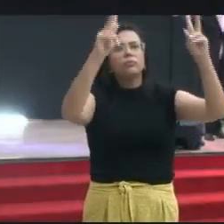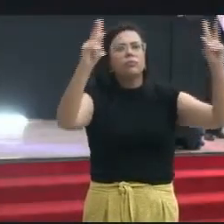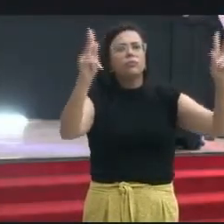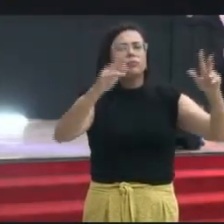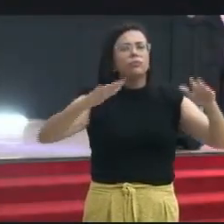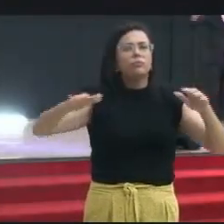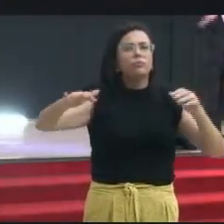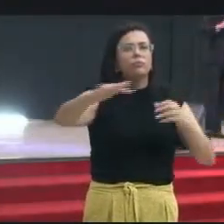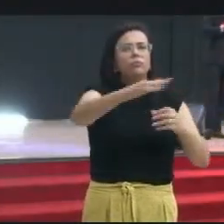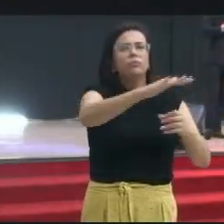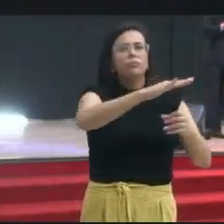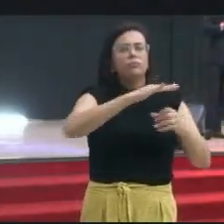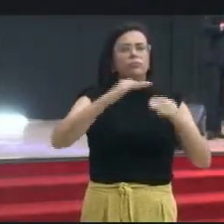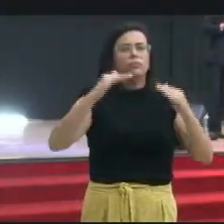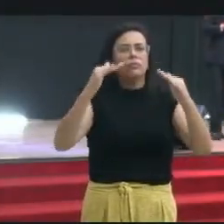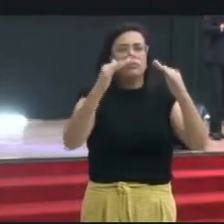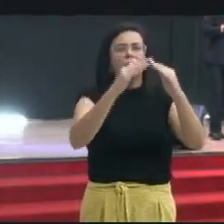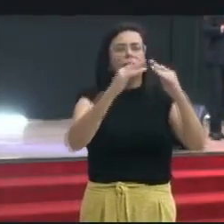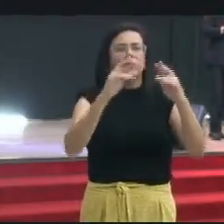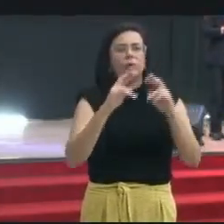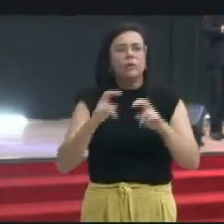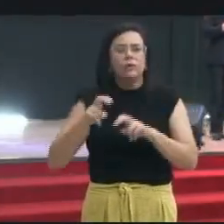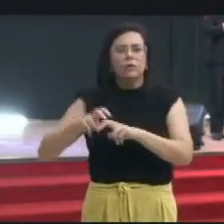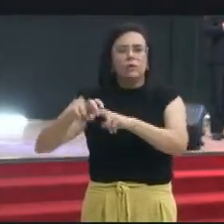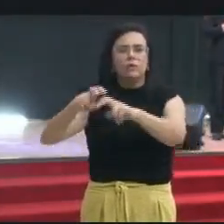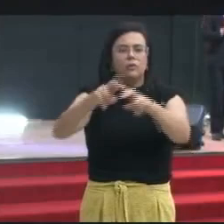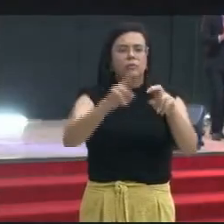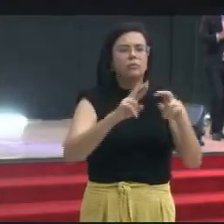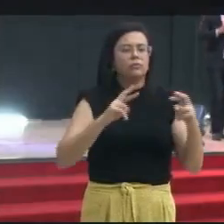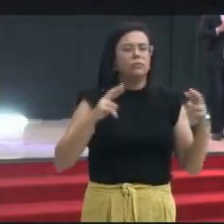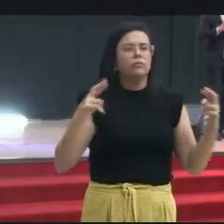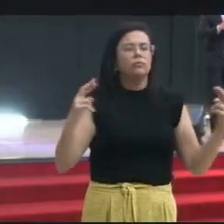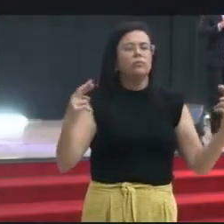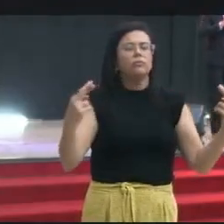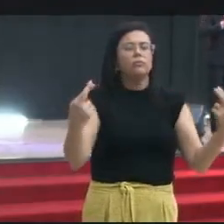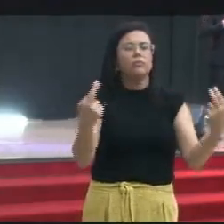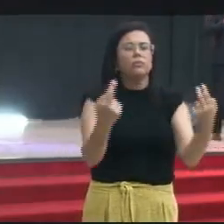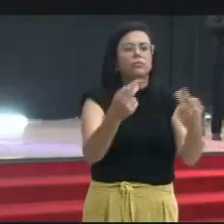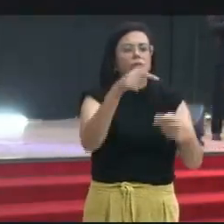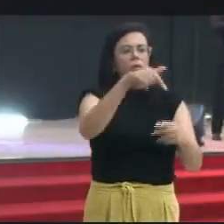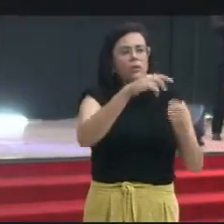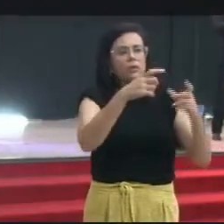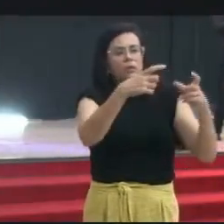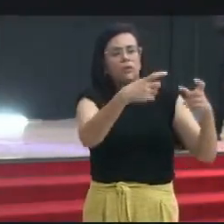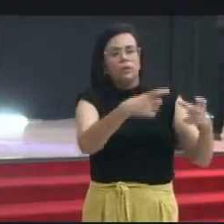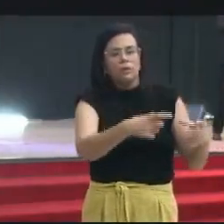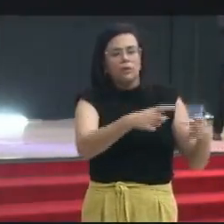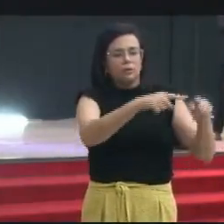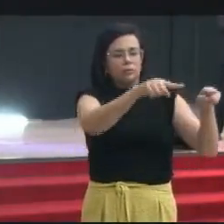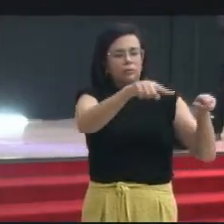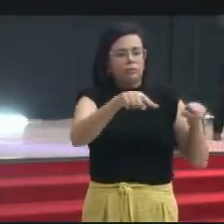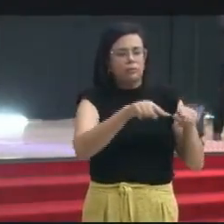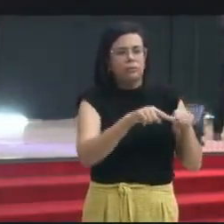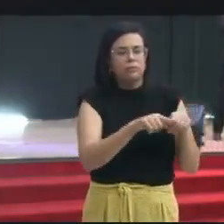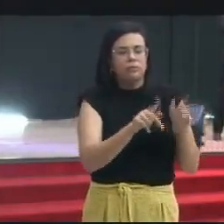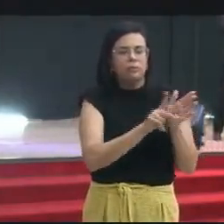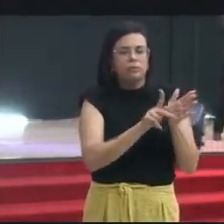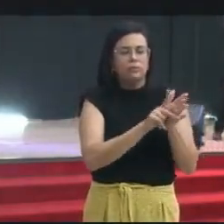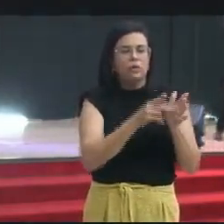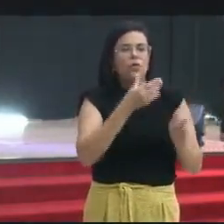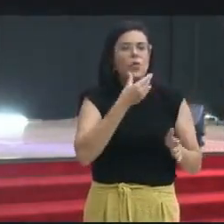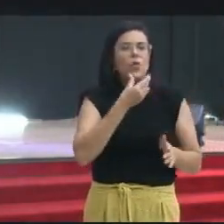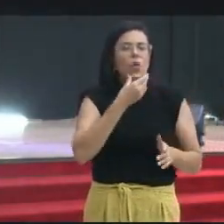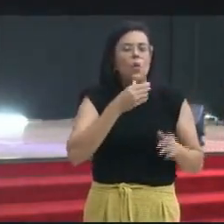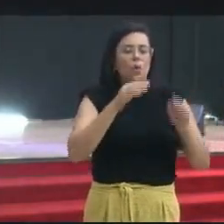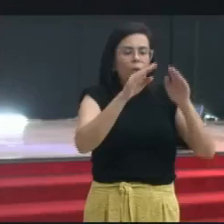onde estavam reunidos. Os estudiosos concordam que aquele local era a sala do homem do cântaro